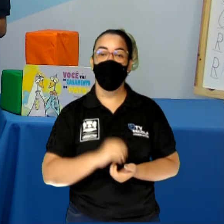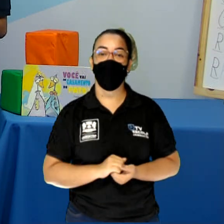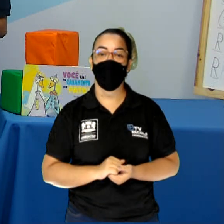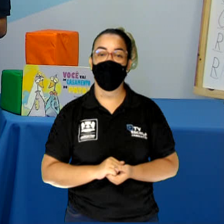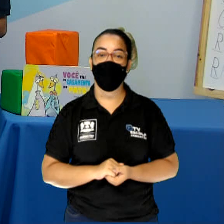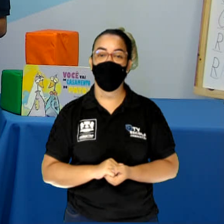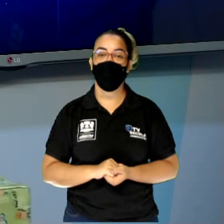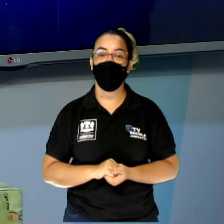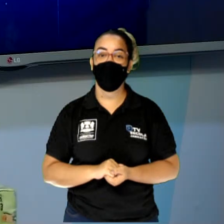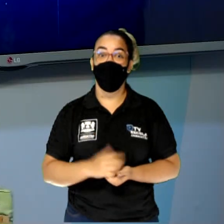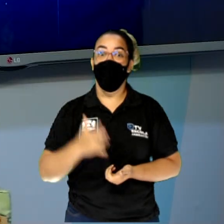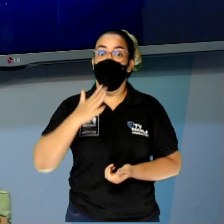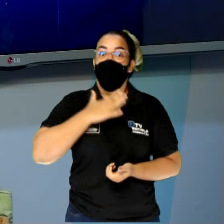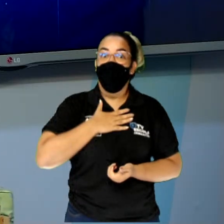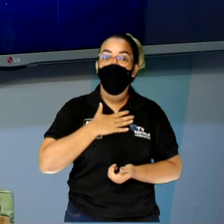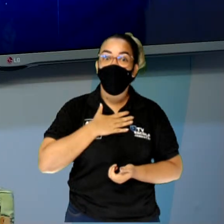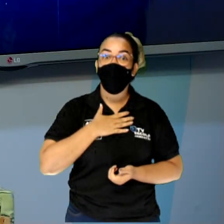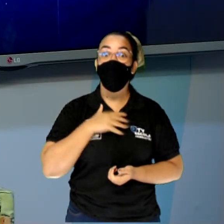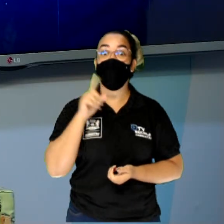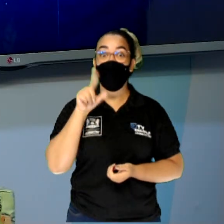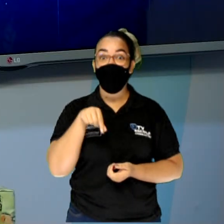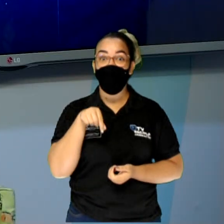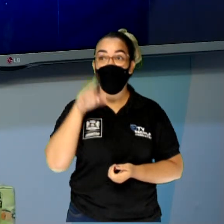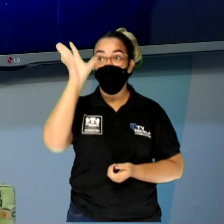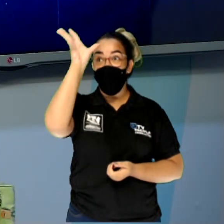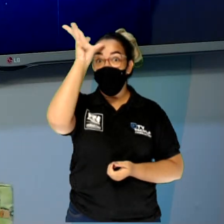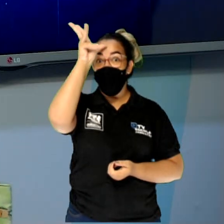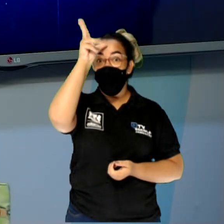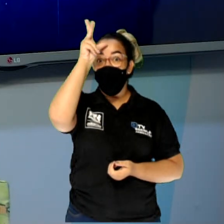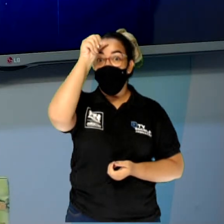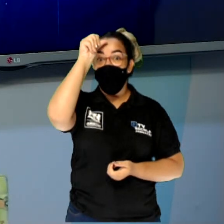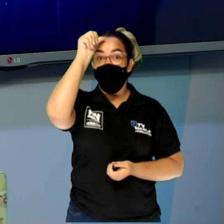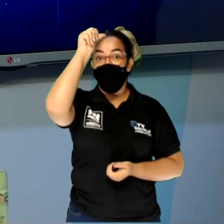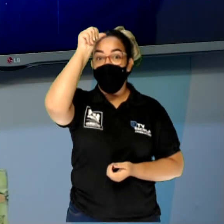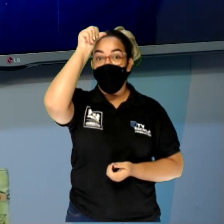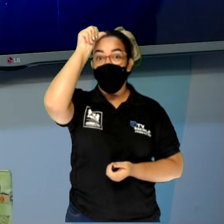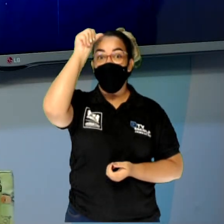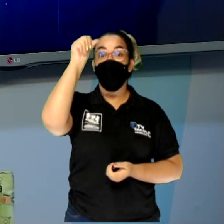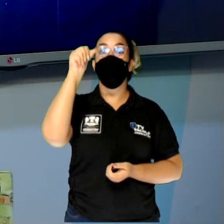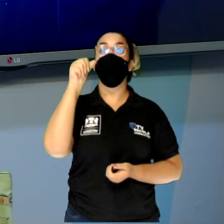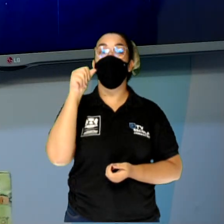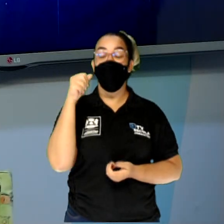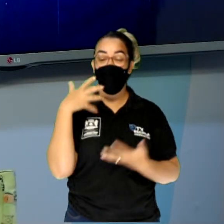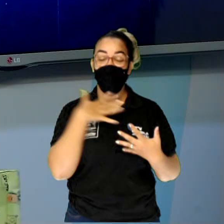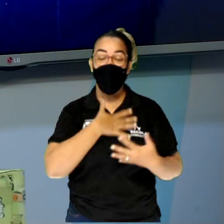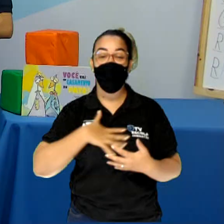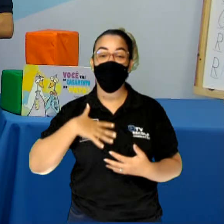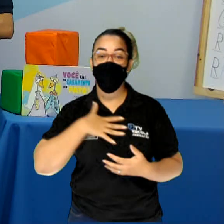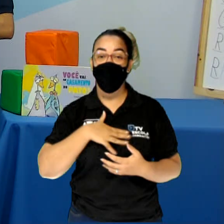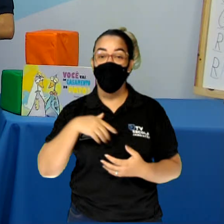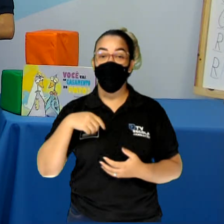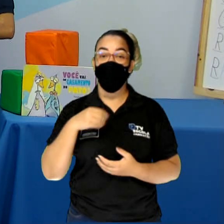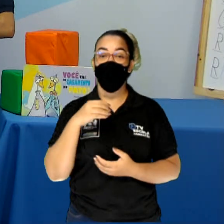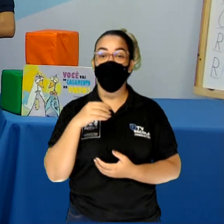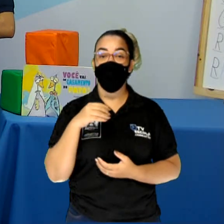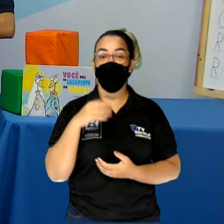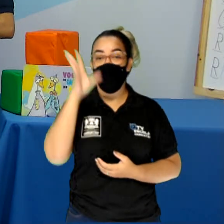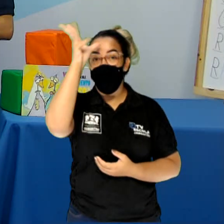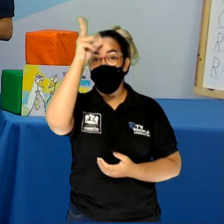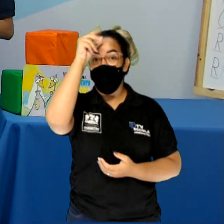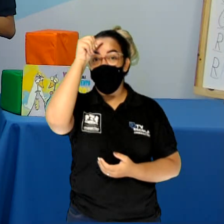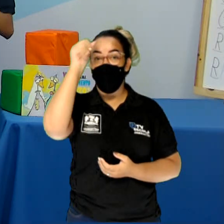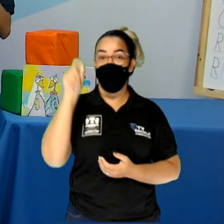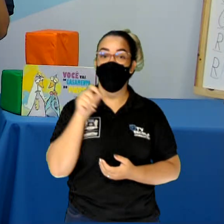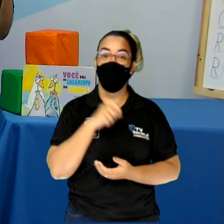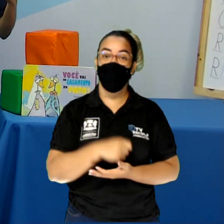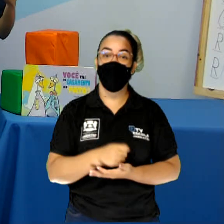Ai, minha nossa, esse é o galo. O galo gosta de cantar, não é, criança? Vamos lá fazer bem bonito, assim como o